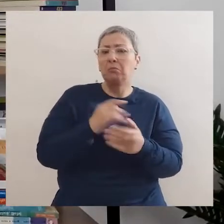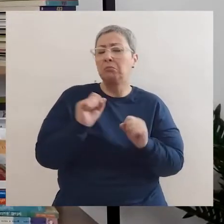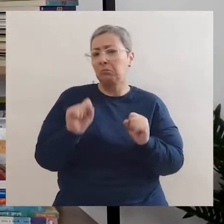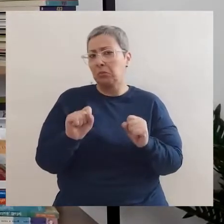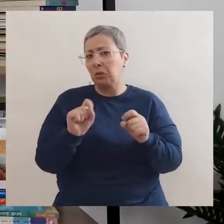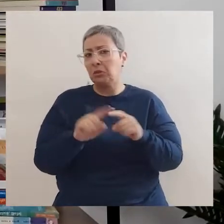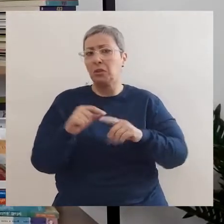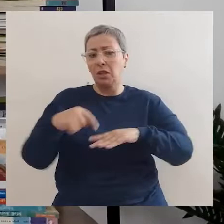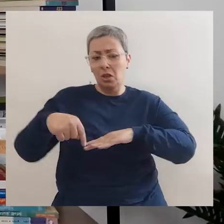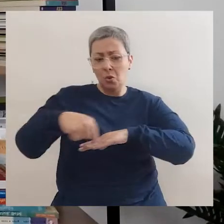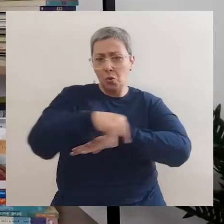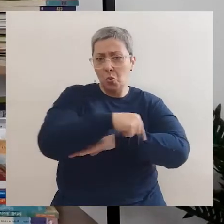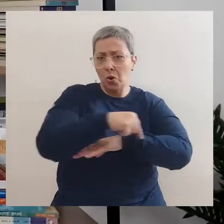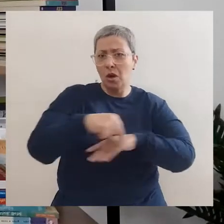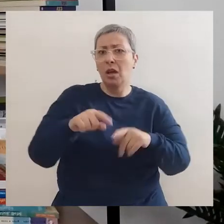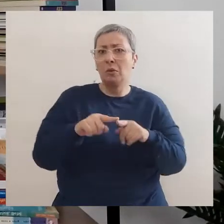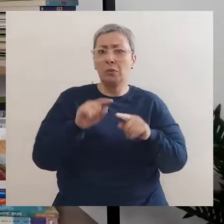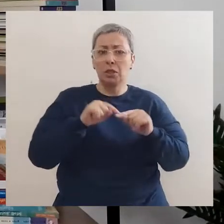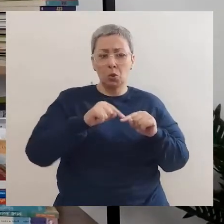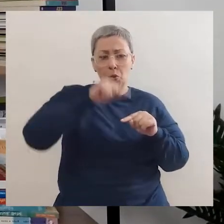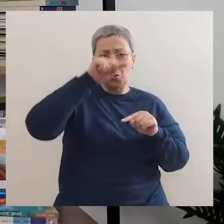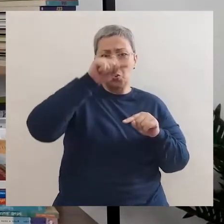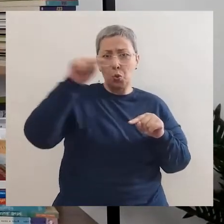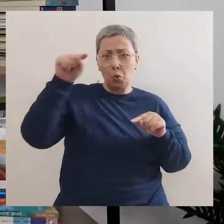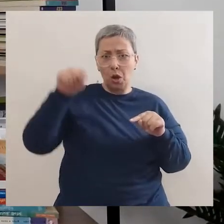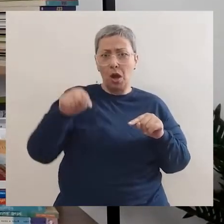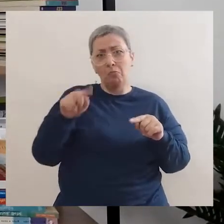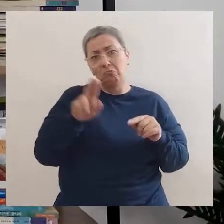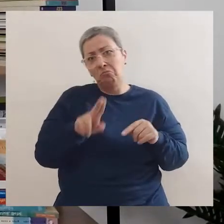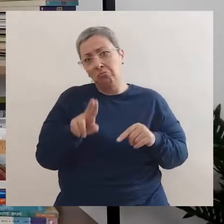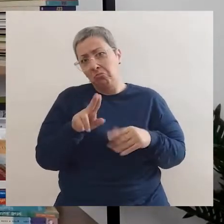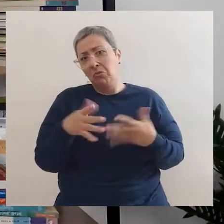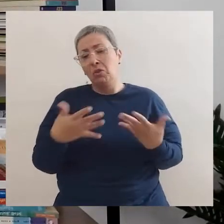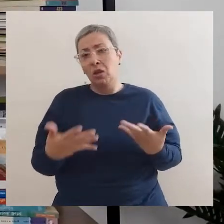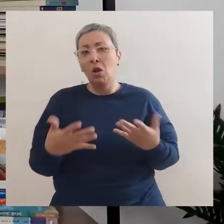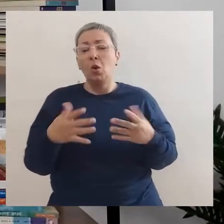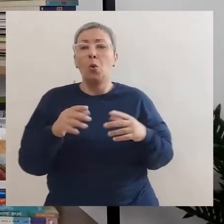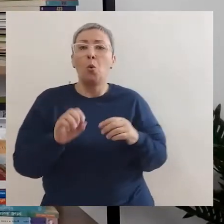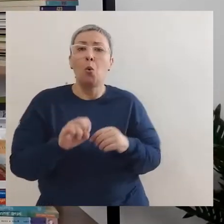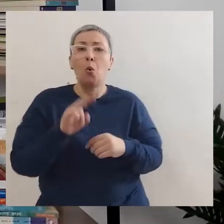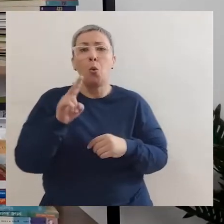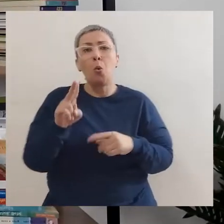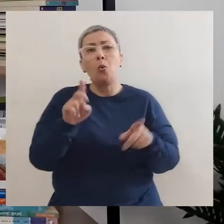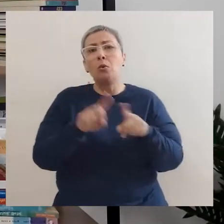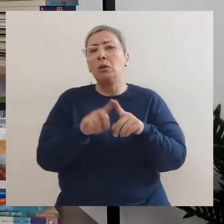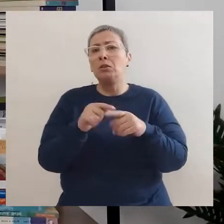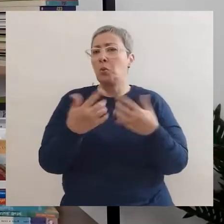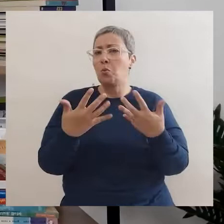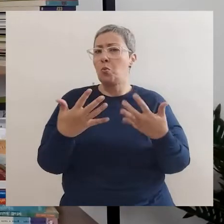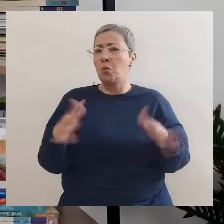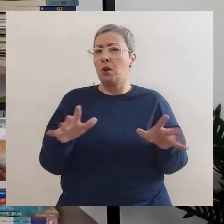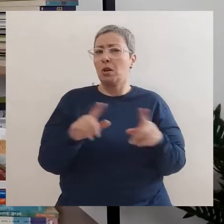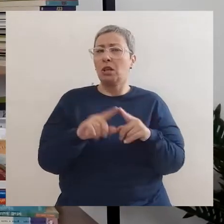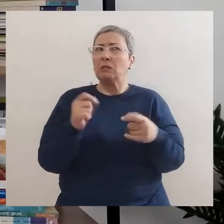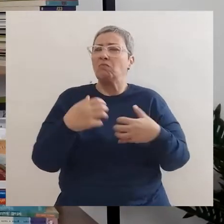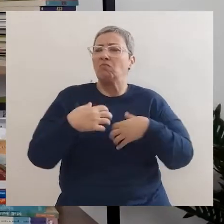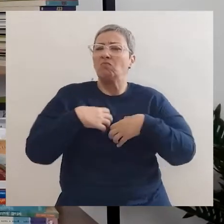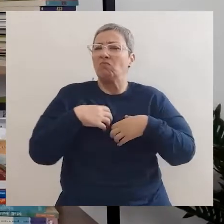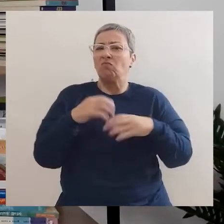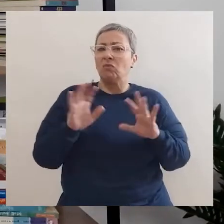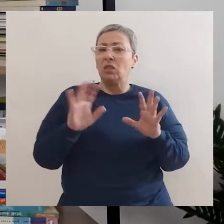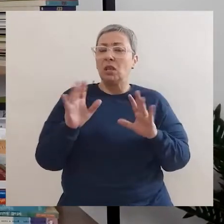livre, não precisa ser tão reto. O interessante é que a gente repita o movimento das linhas, né? E um lápis, né? Um lápis ou uma